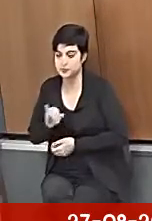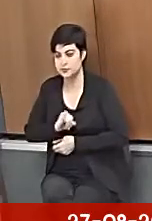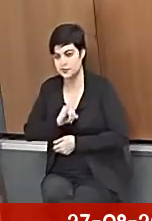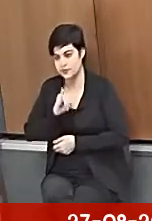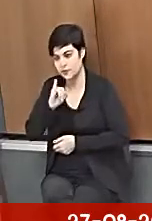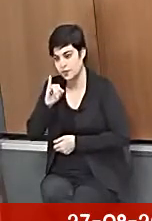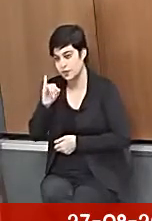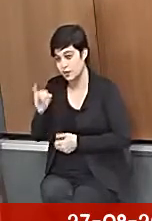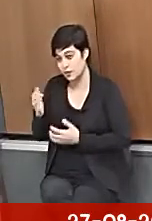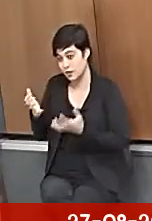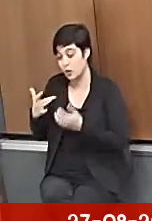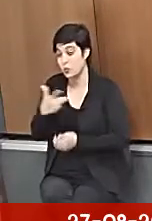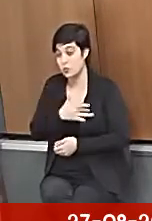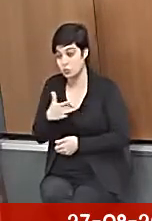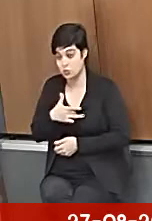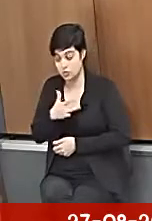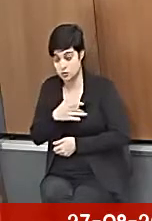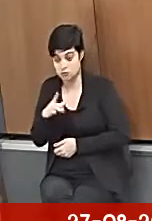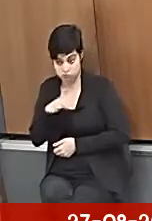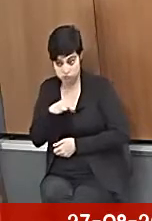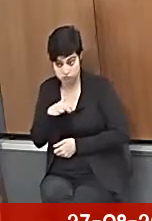que o cruzeiro tem